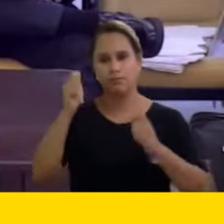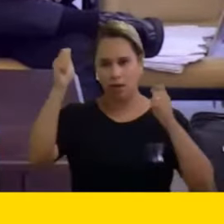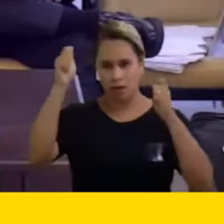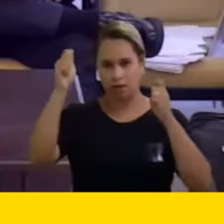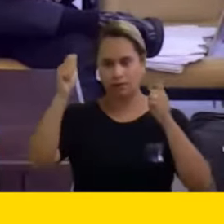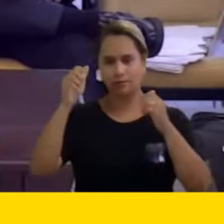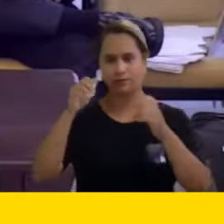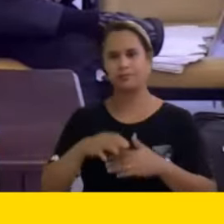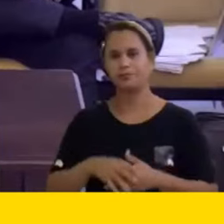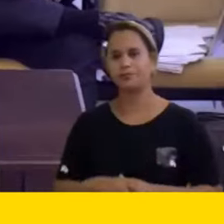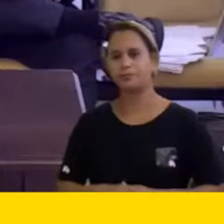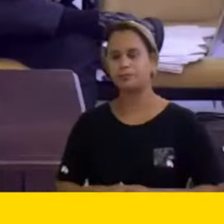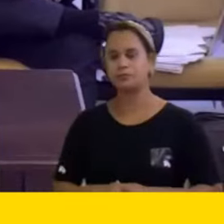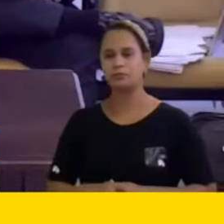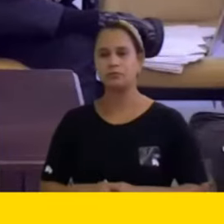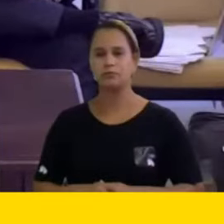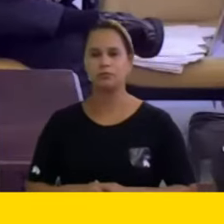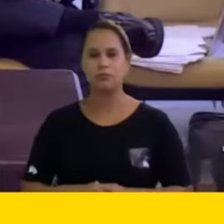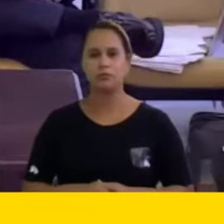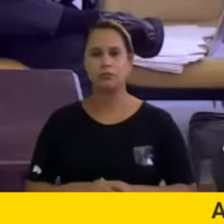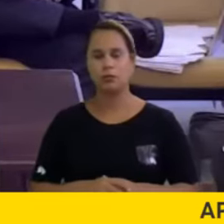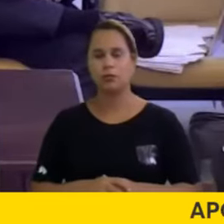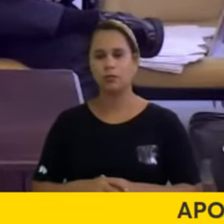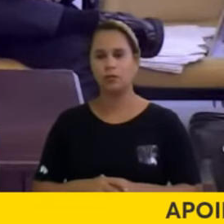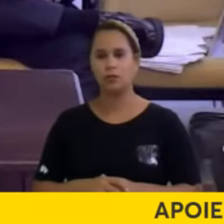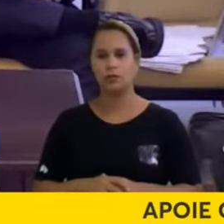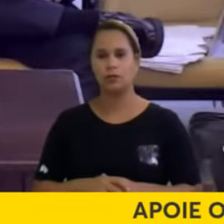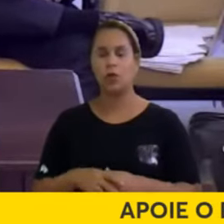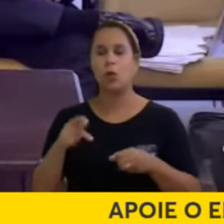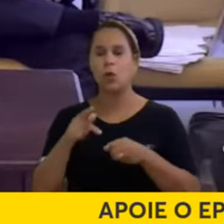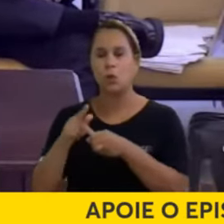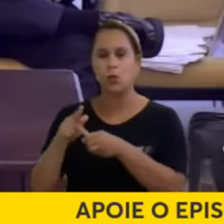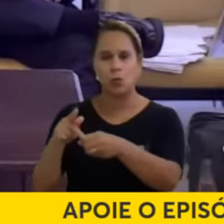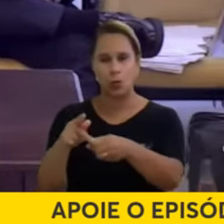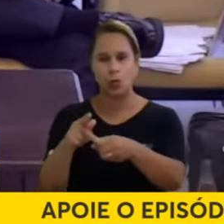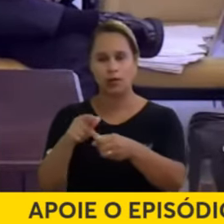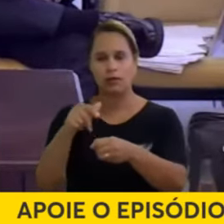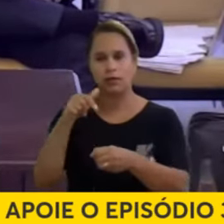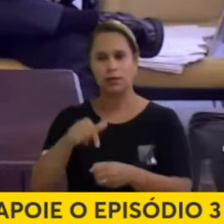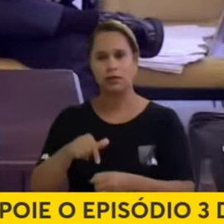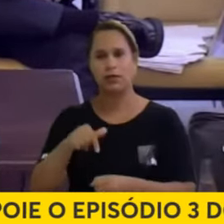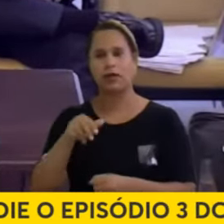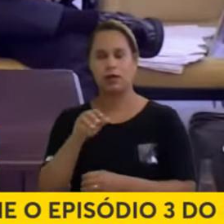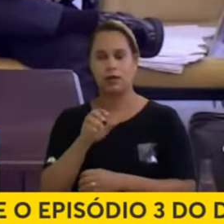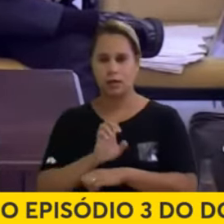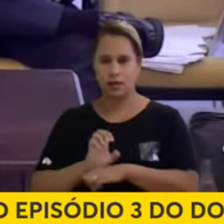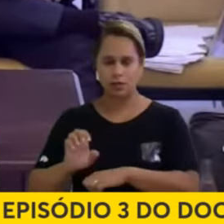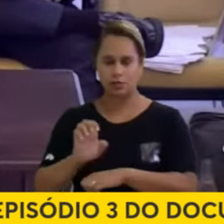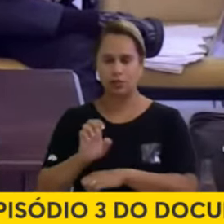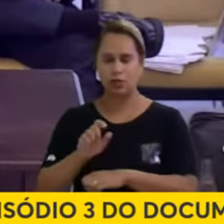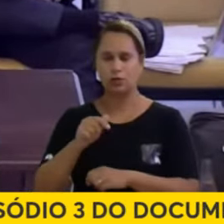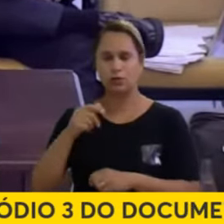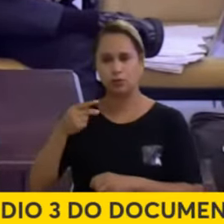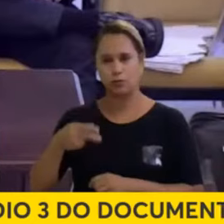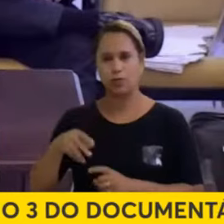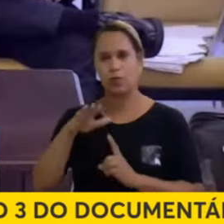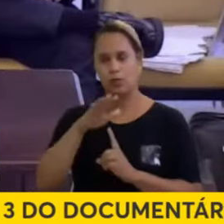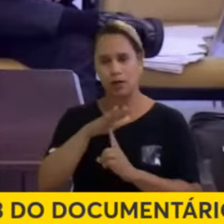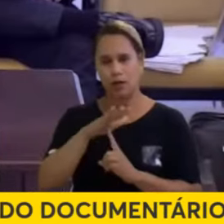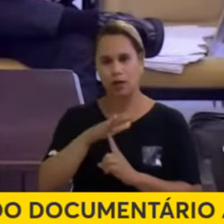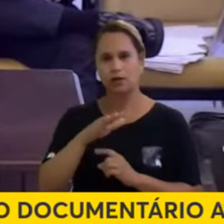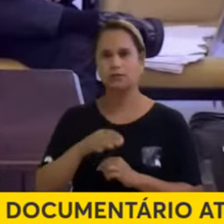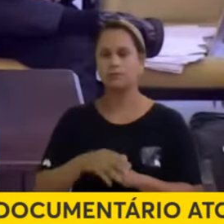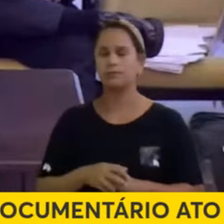Procurador Regional Eleitoral do Paraná ele estipulou três eh premissas para considerar os gastos de pré-campanha se se é suficiente a comprovação da